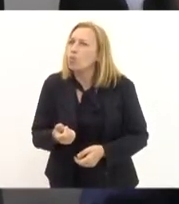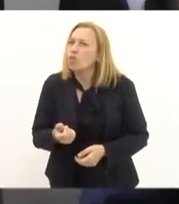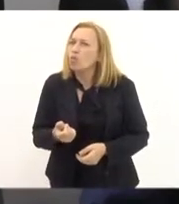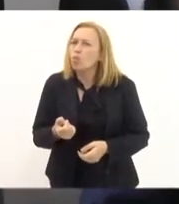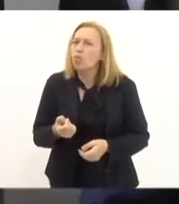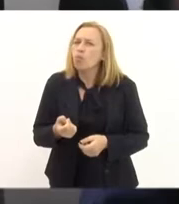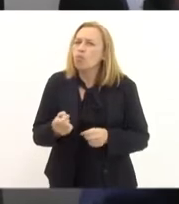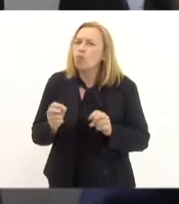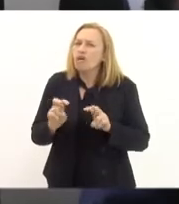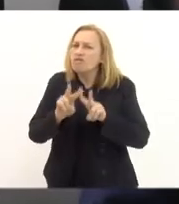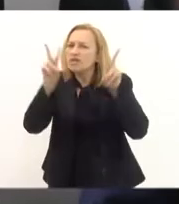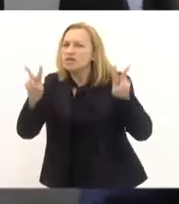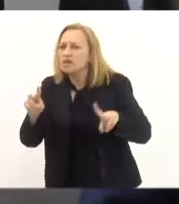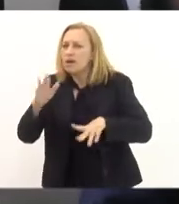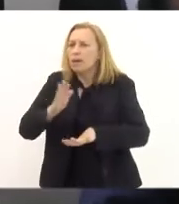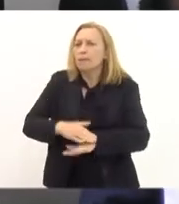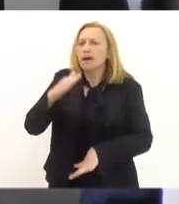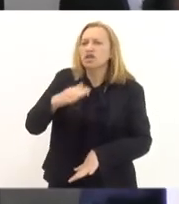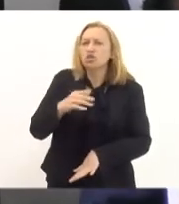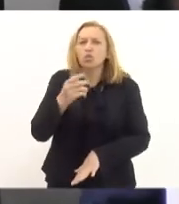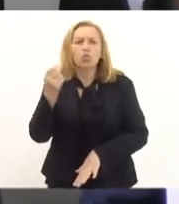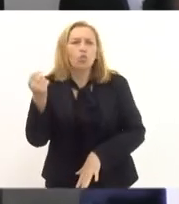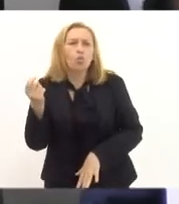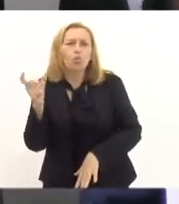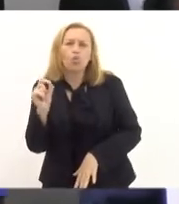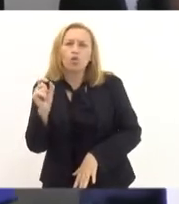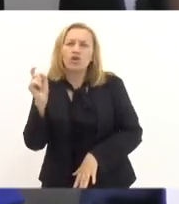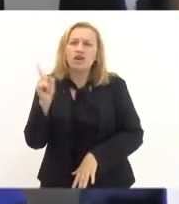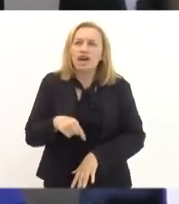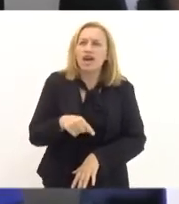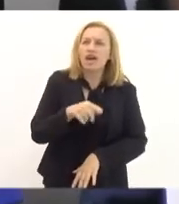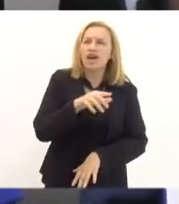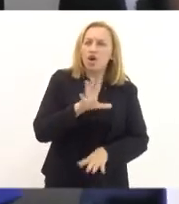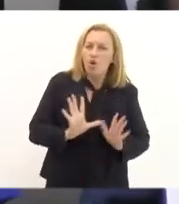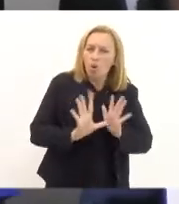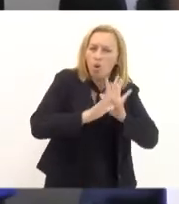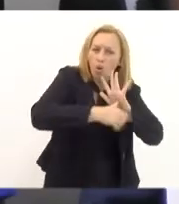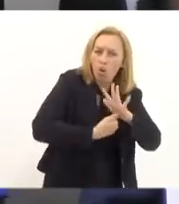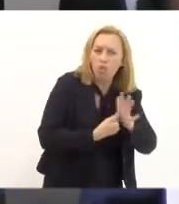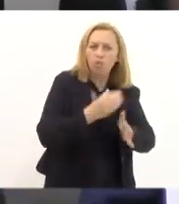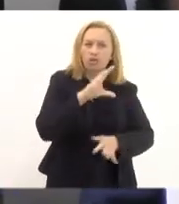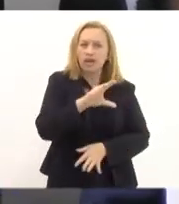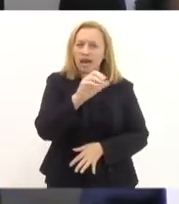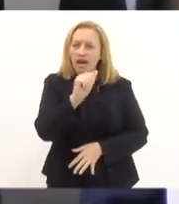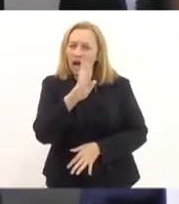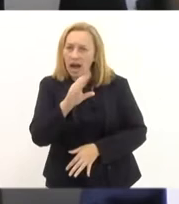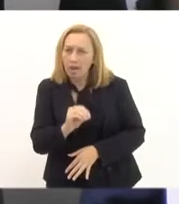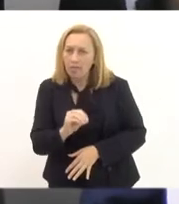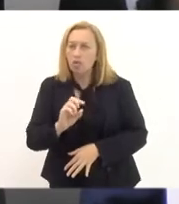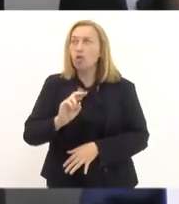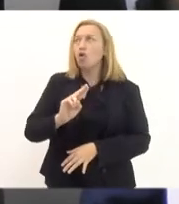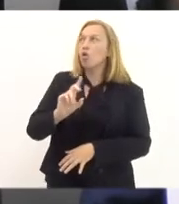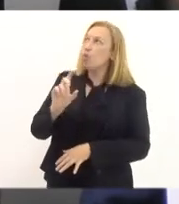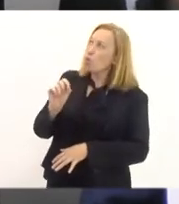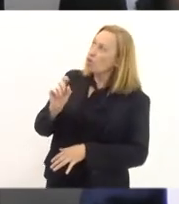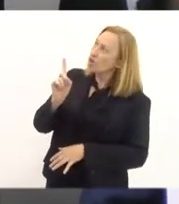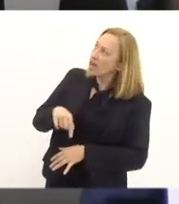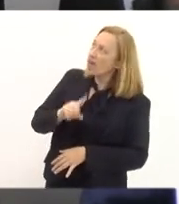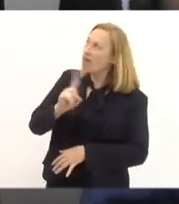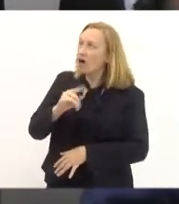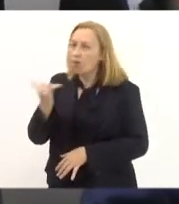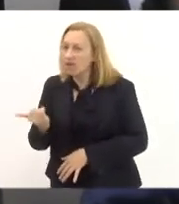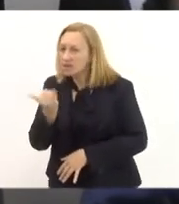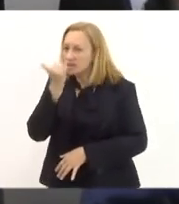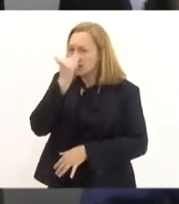divisão né do que que é furto de cabo do que que é do quê que é não acidente mais um acidente com